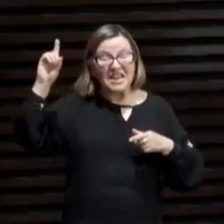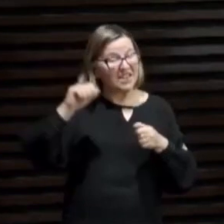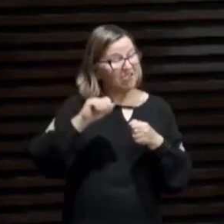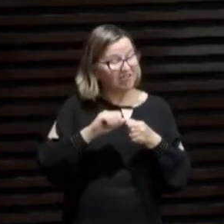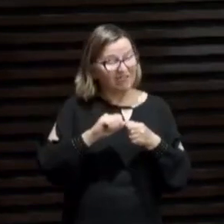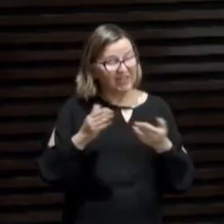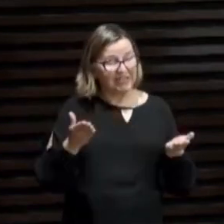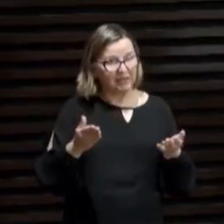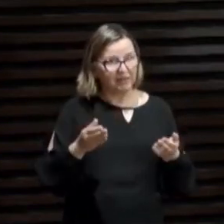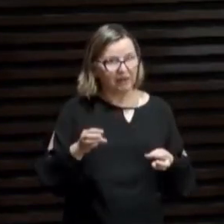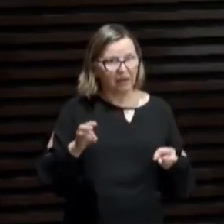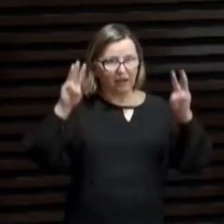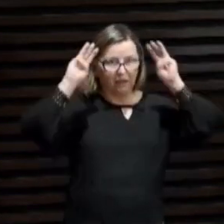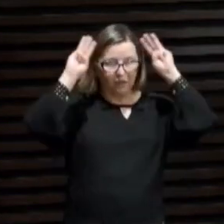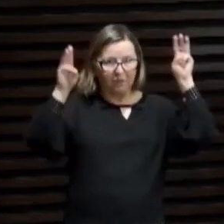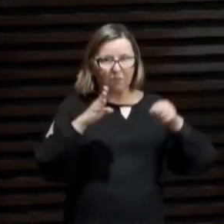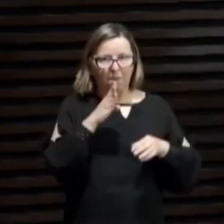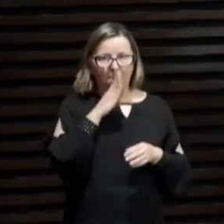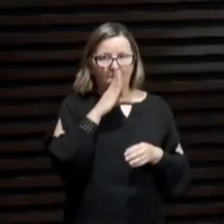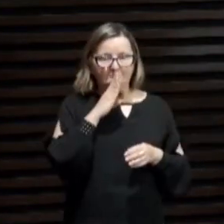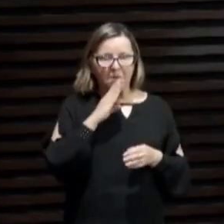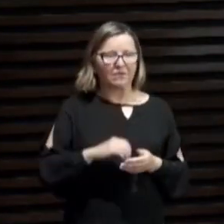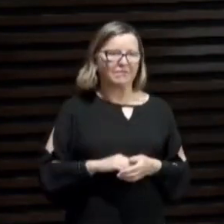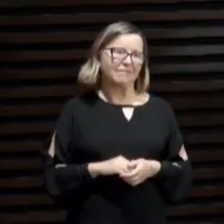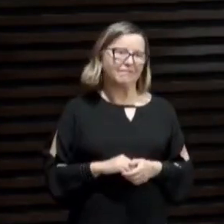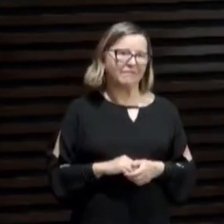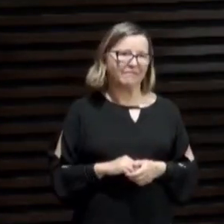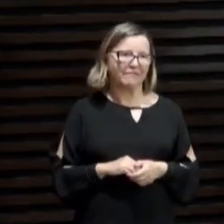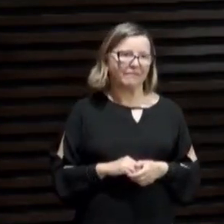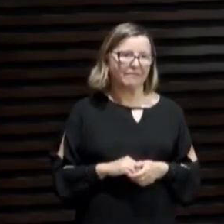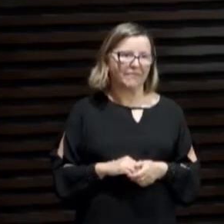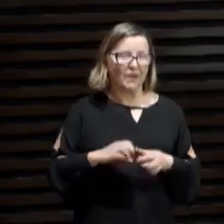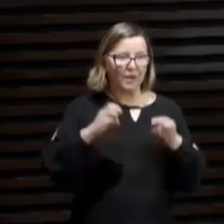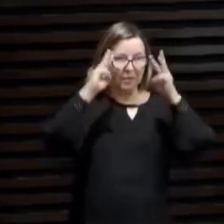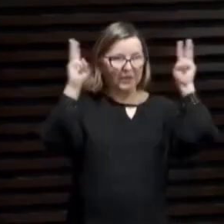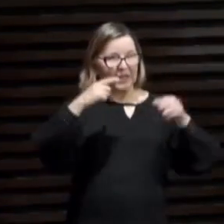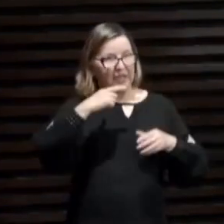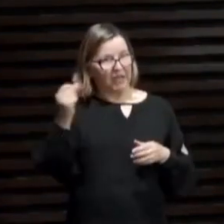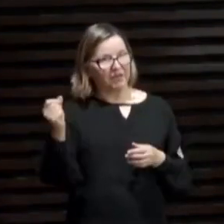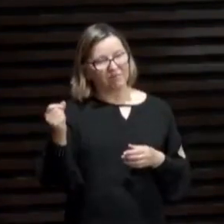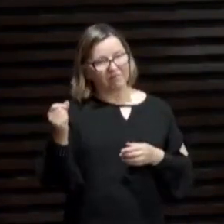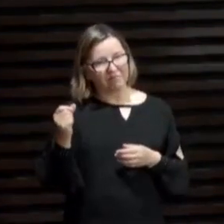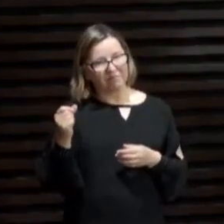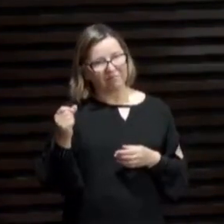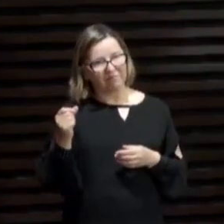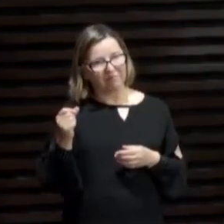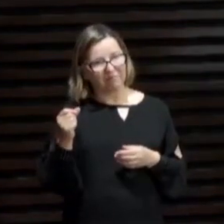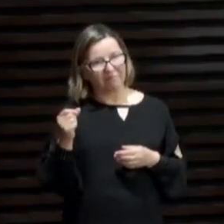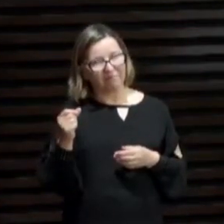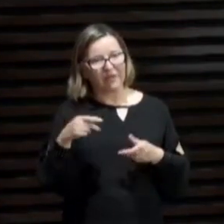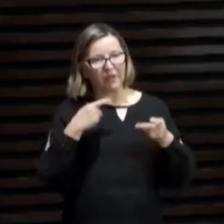11, 24 e 25. Saiu, pois, Moisés e referiu ao povo as palavras do